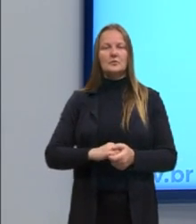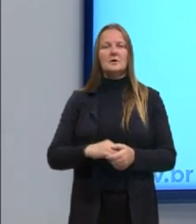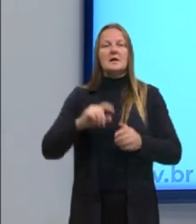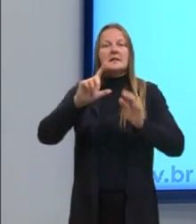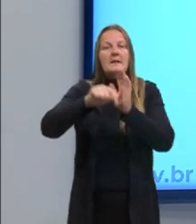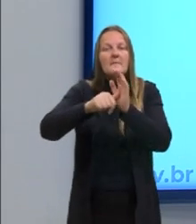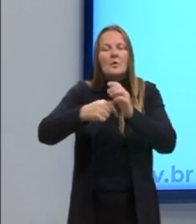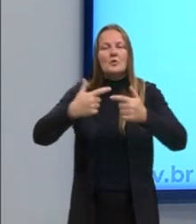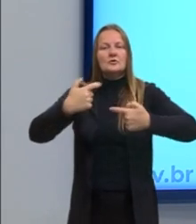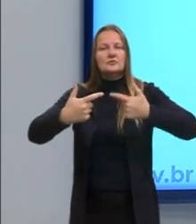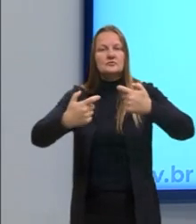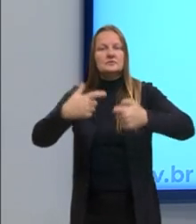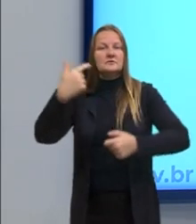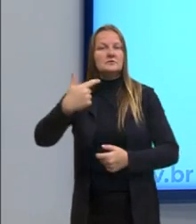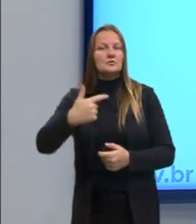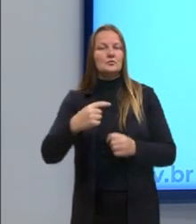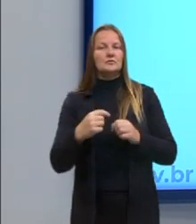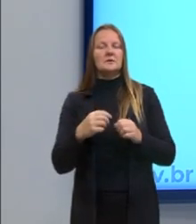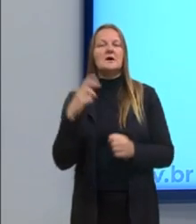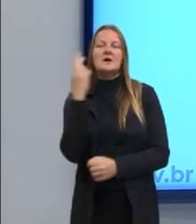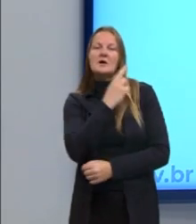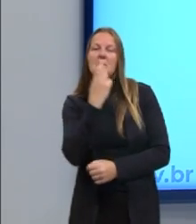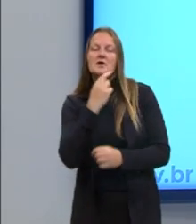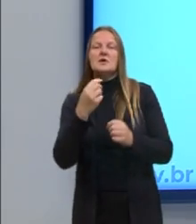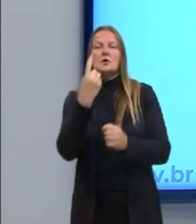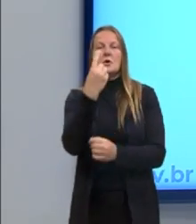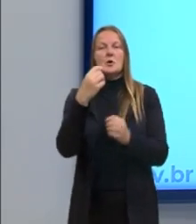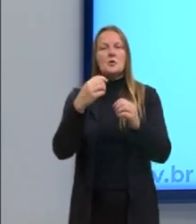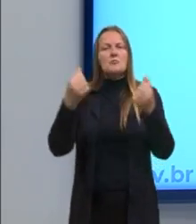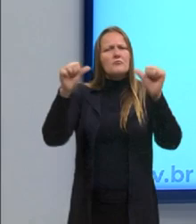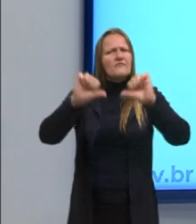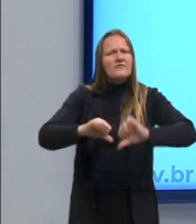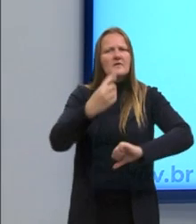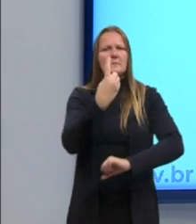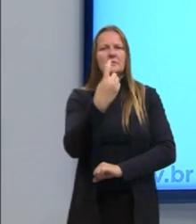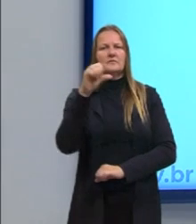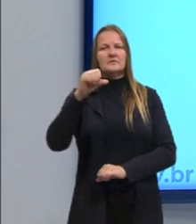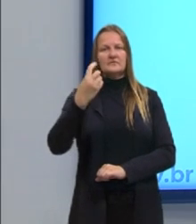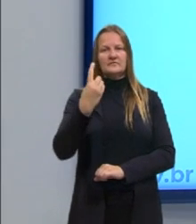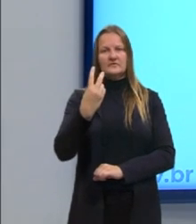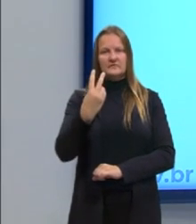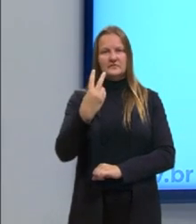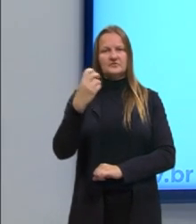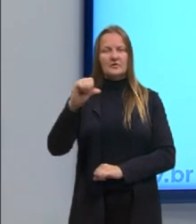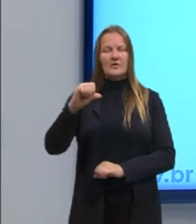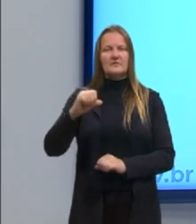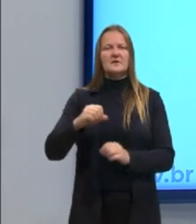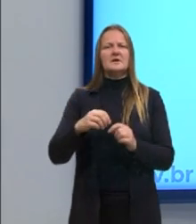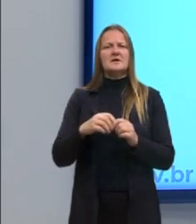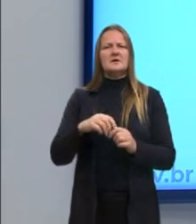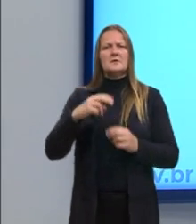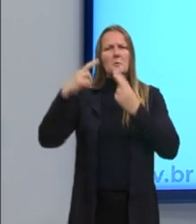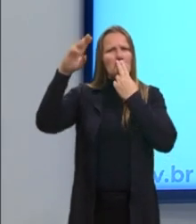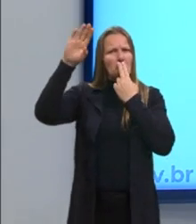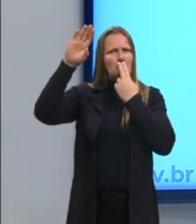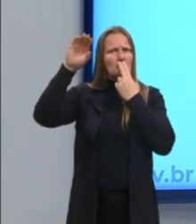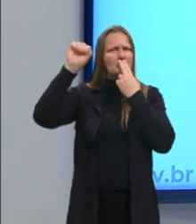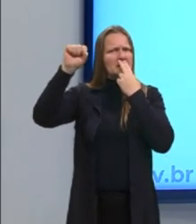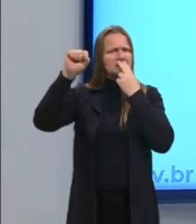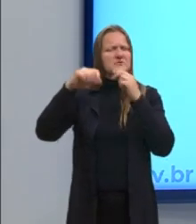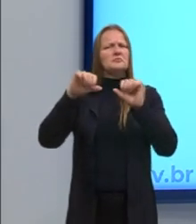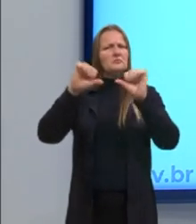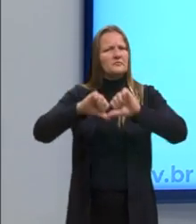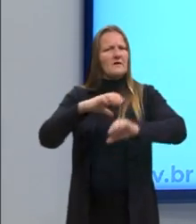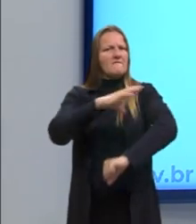né Revolução Russa crise de 29 os regimes totalitários e os Nazismo e o nazismo e a segunda guerra mundial